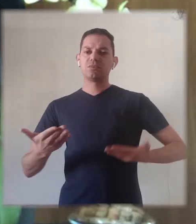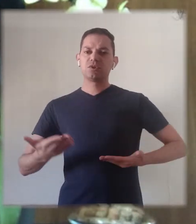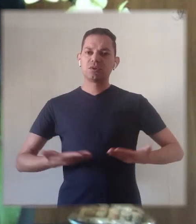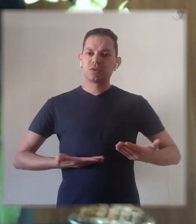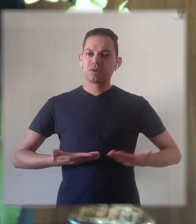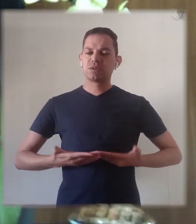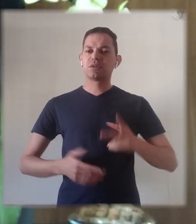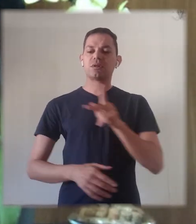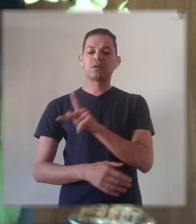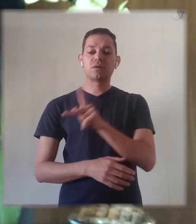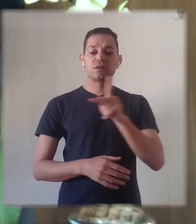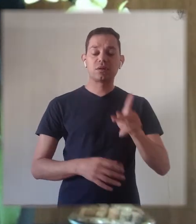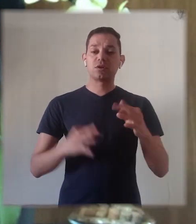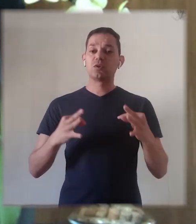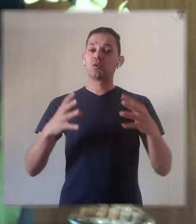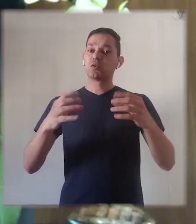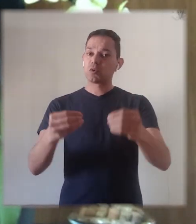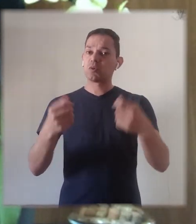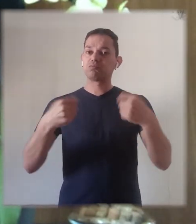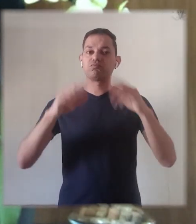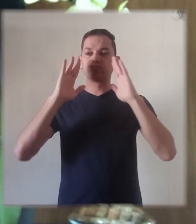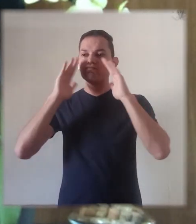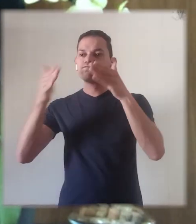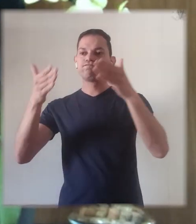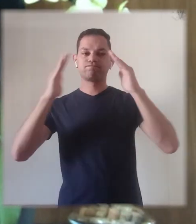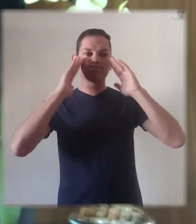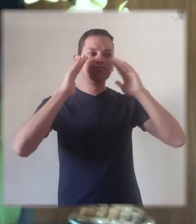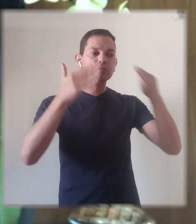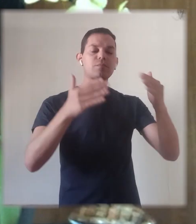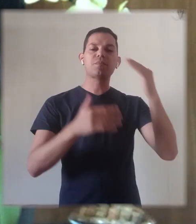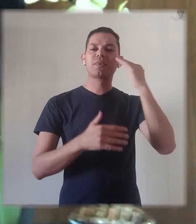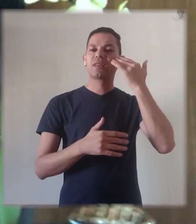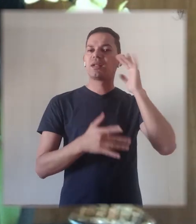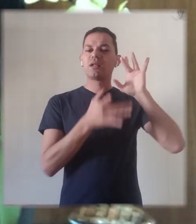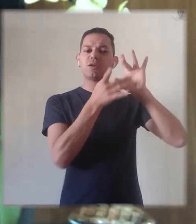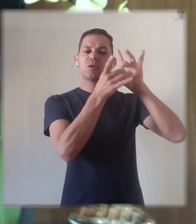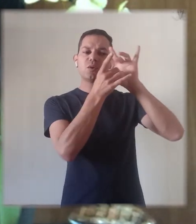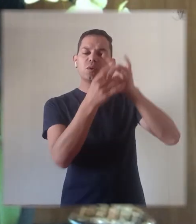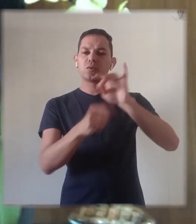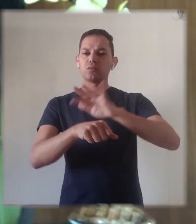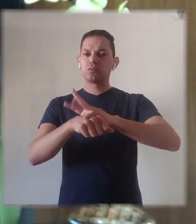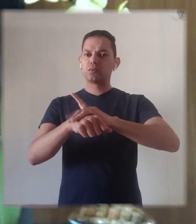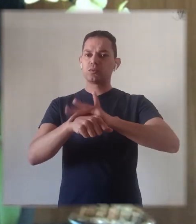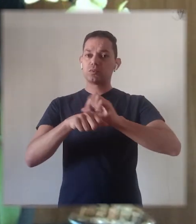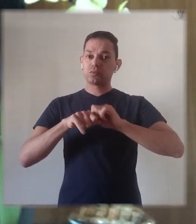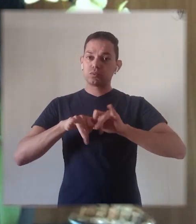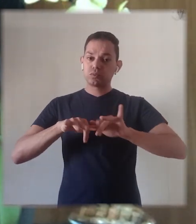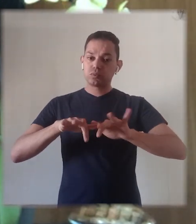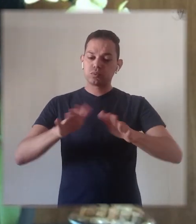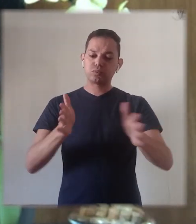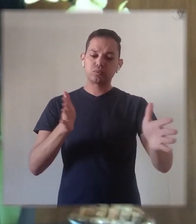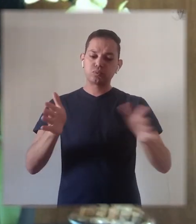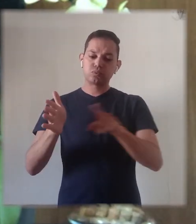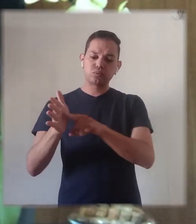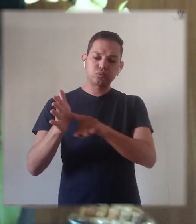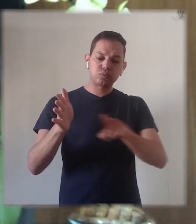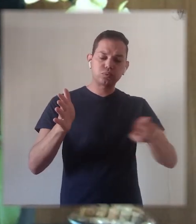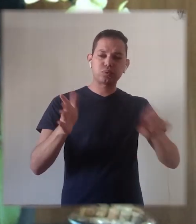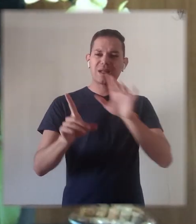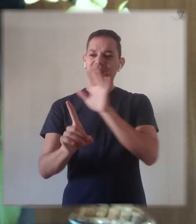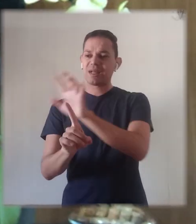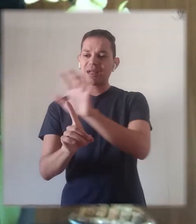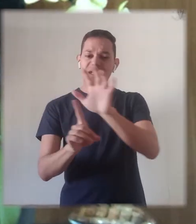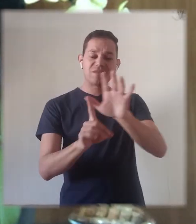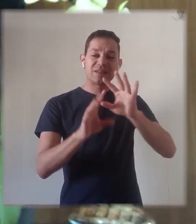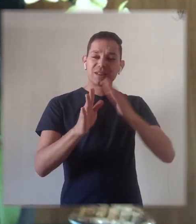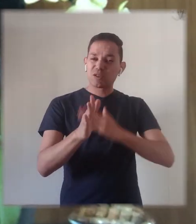servidor também apresentam particularidades que precisam ser consideradas nesse processo, entendendo que o contexto de uma pandemia é uma